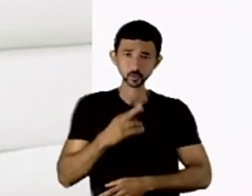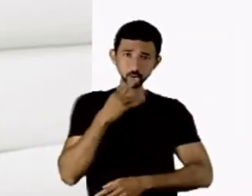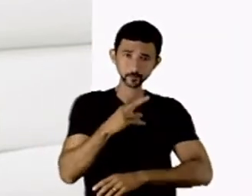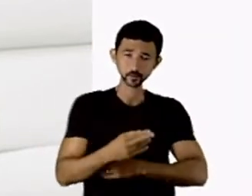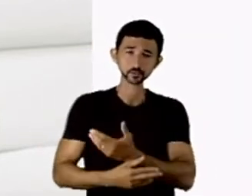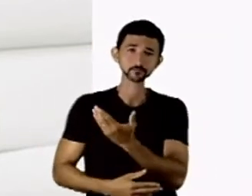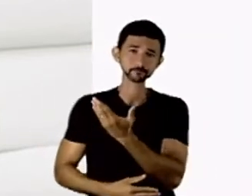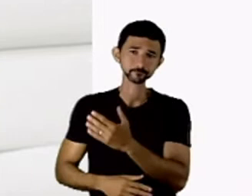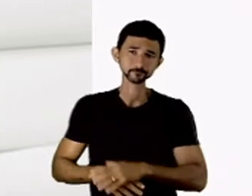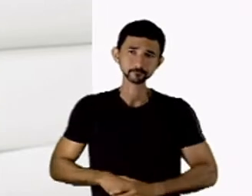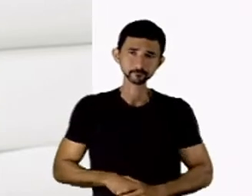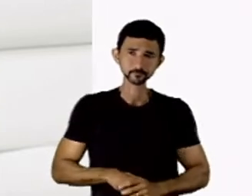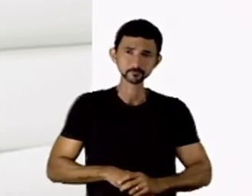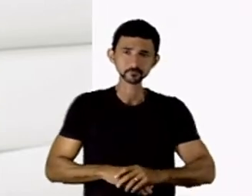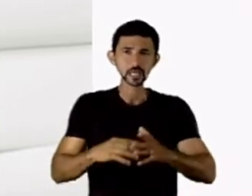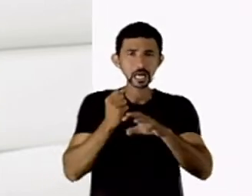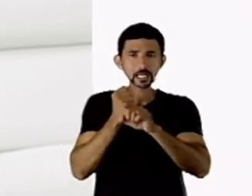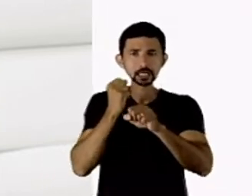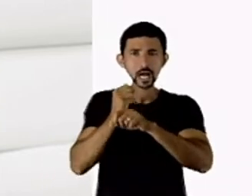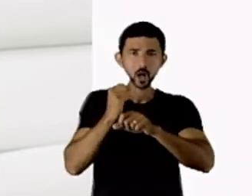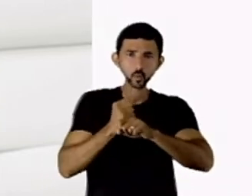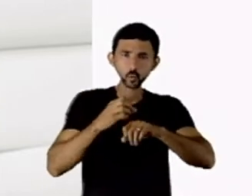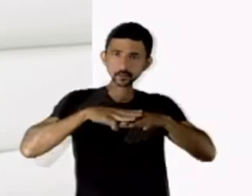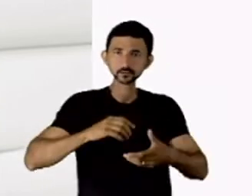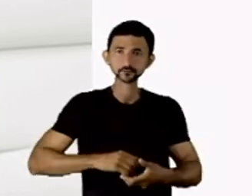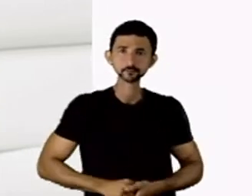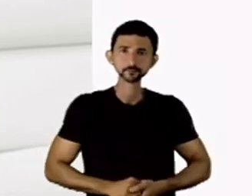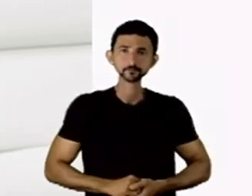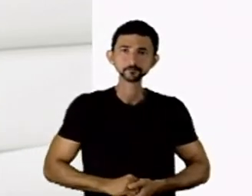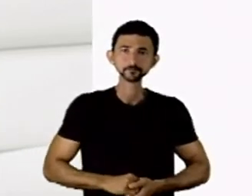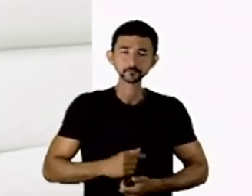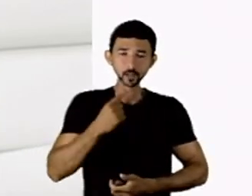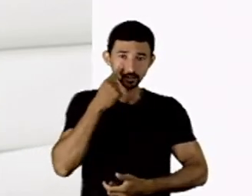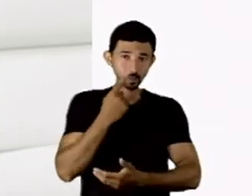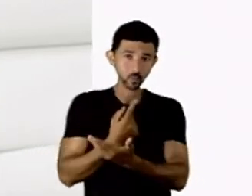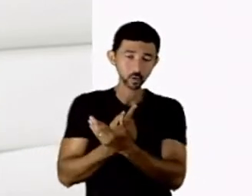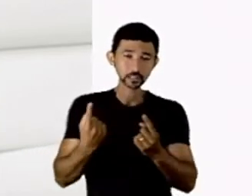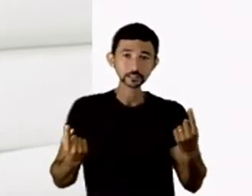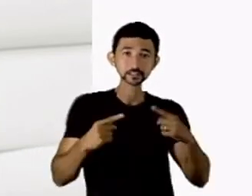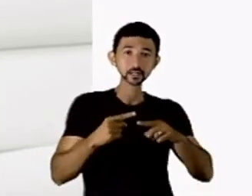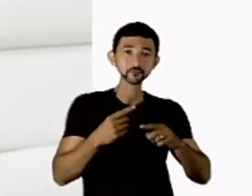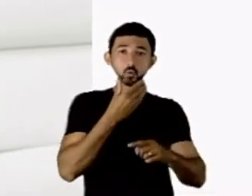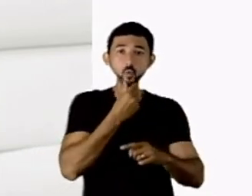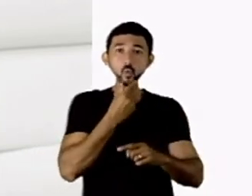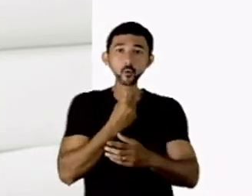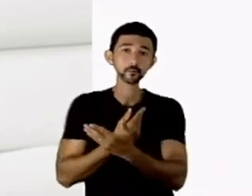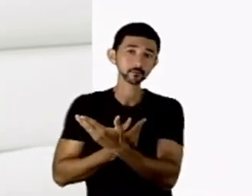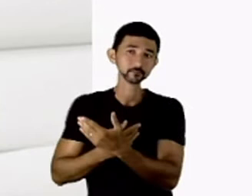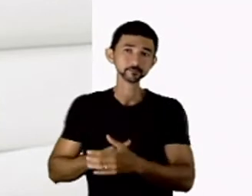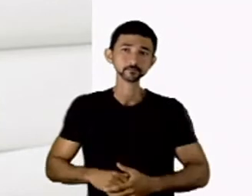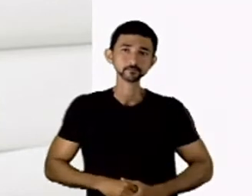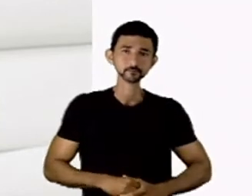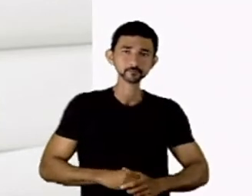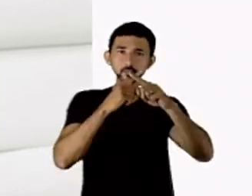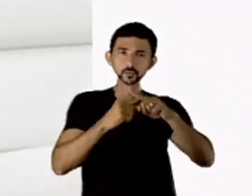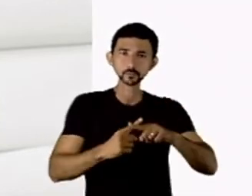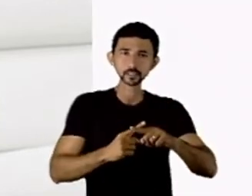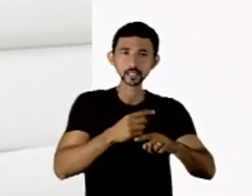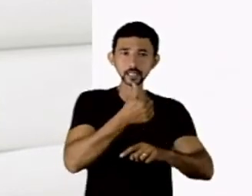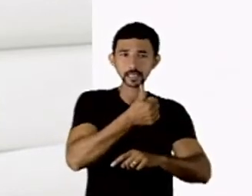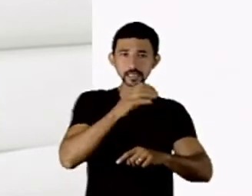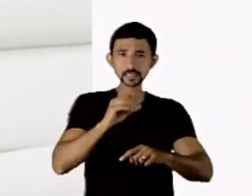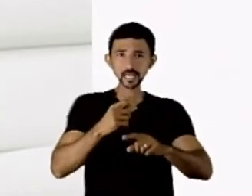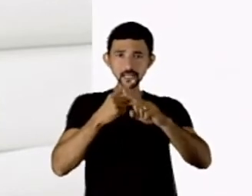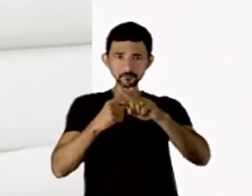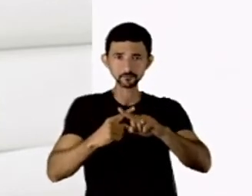operações. Operações são pequenos cálculos matemáticos. Então, olha o desafio aí de Cleison. Ele tinha que multiplicar